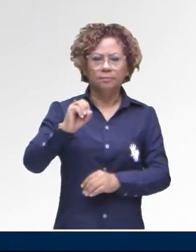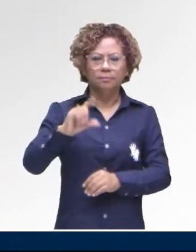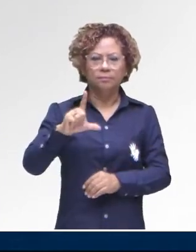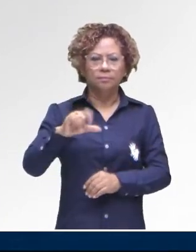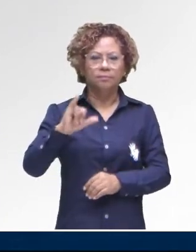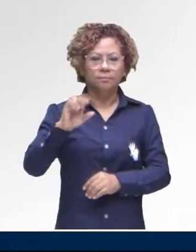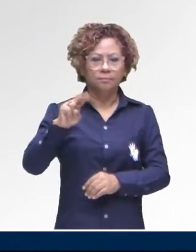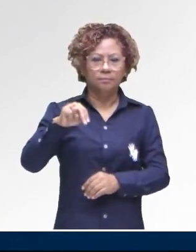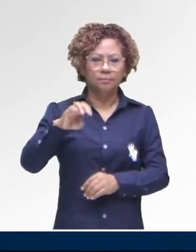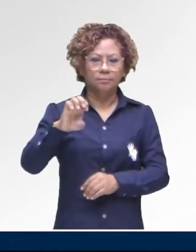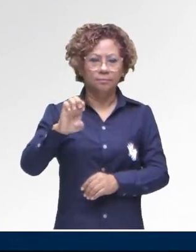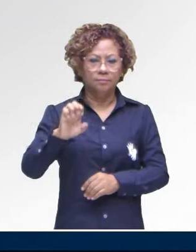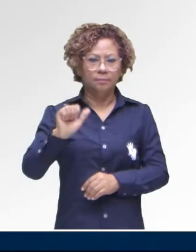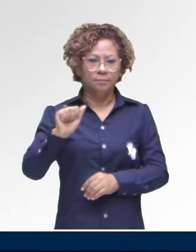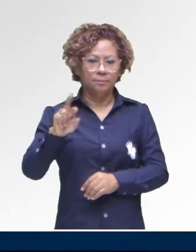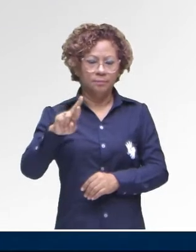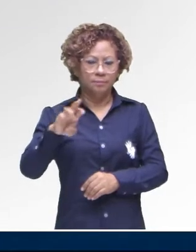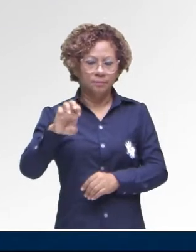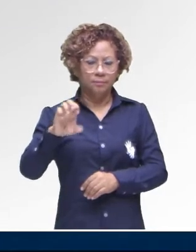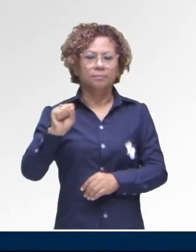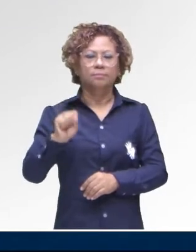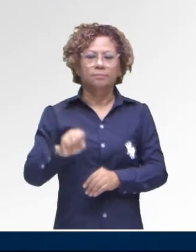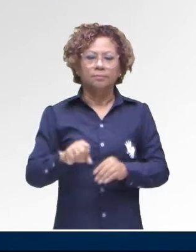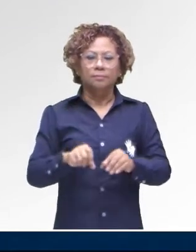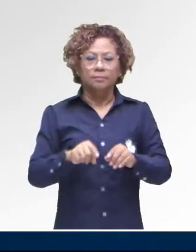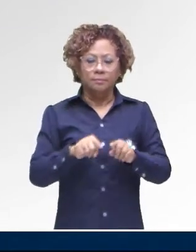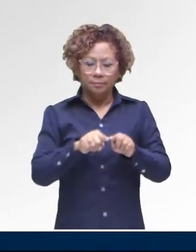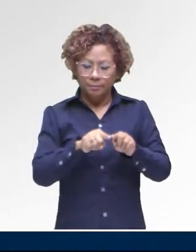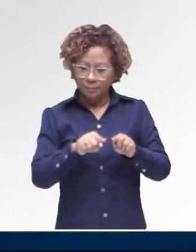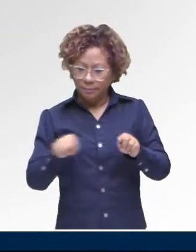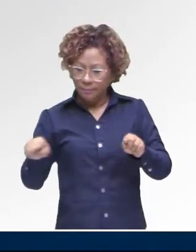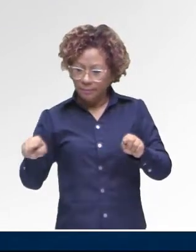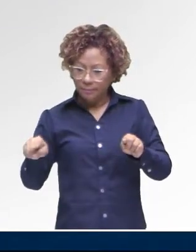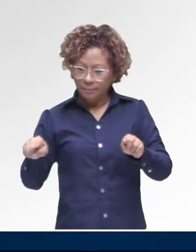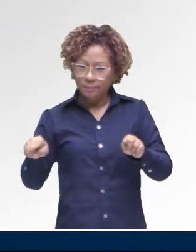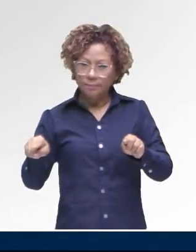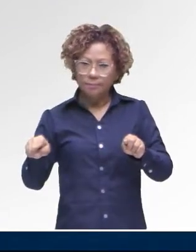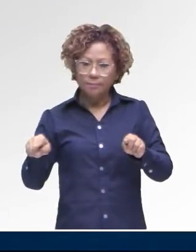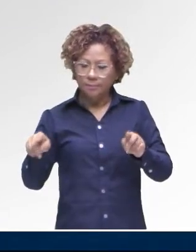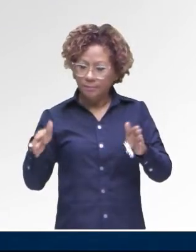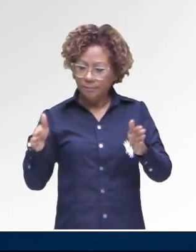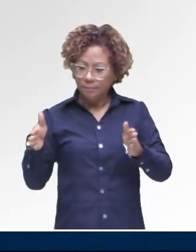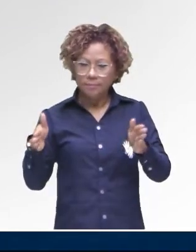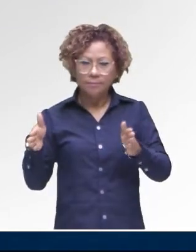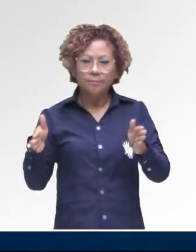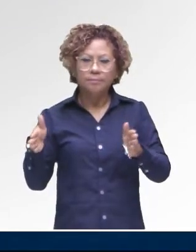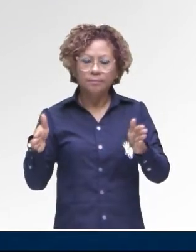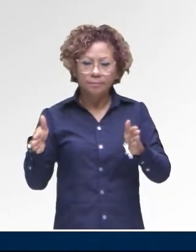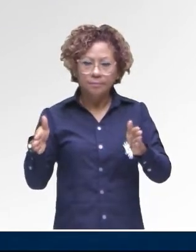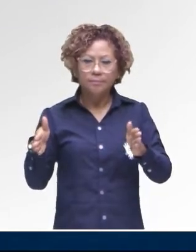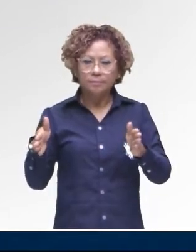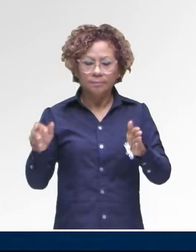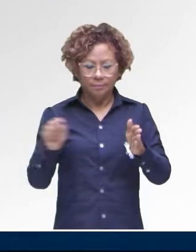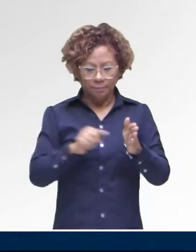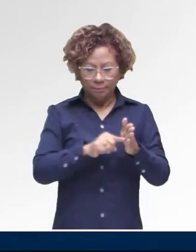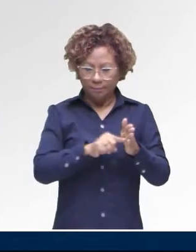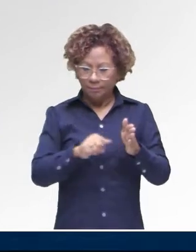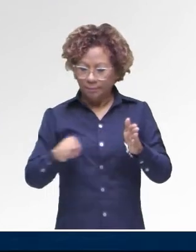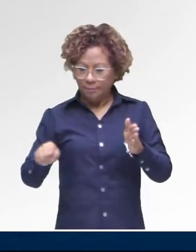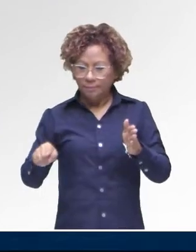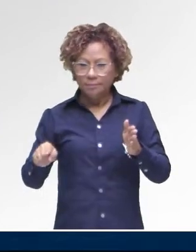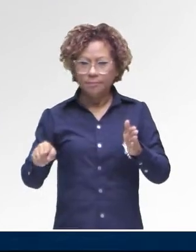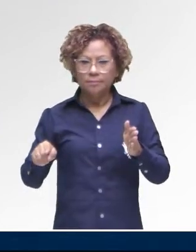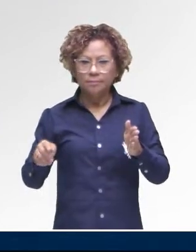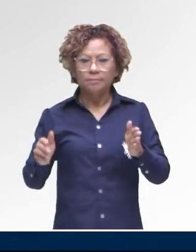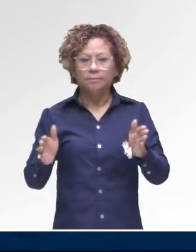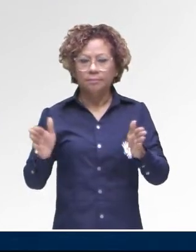Colineares. Eles estão na mesma linha, na mesma reta. Eles estão localizados de tal forma, que se